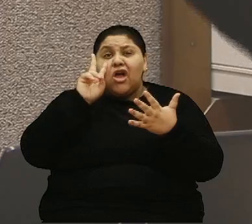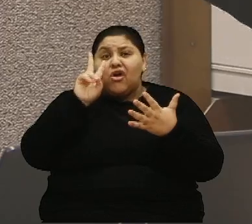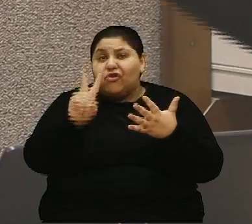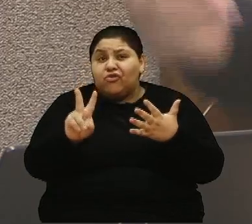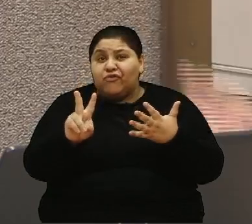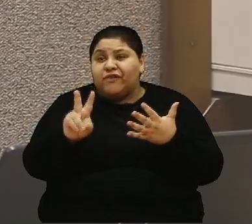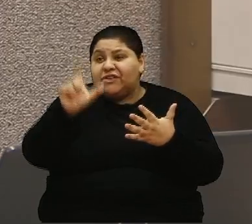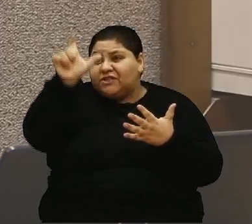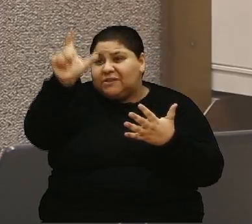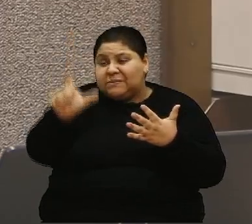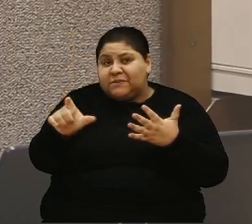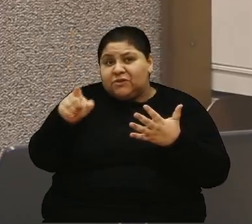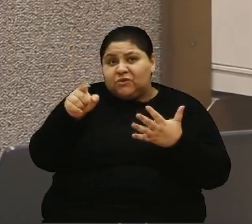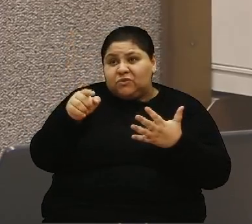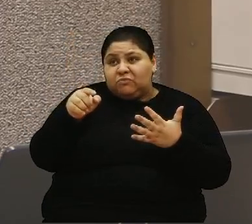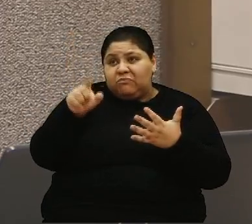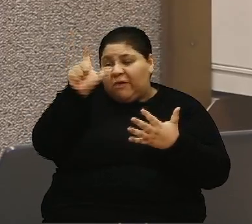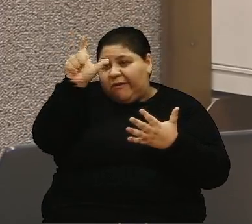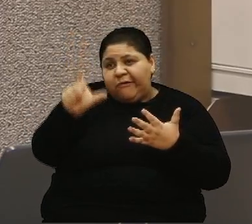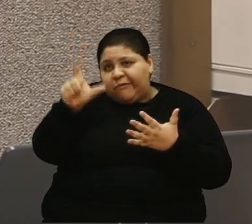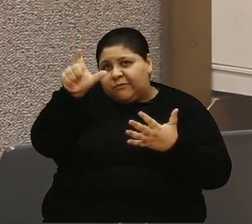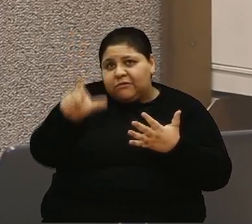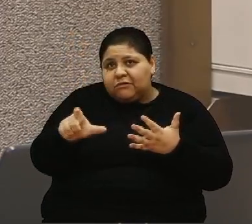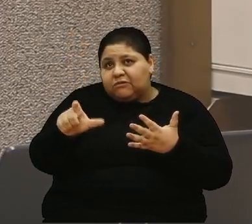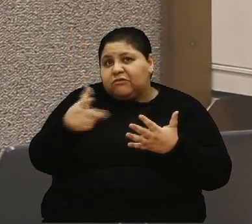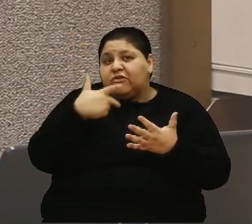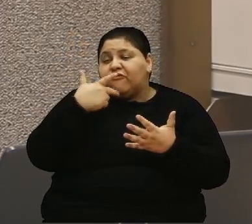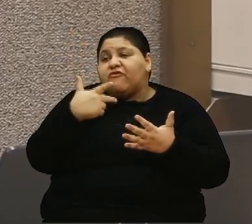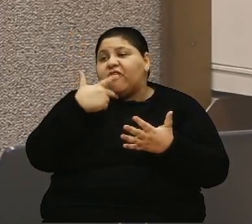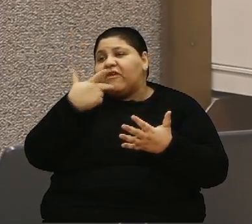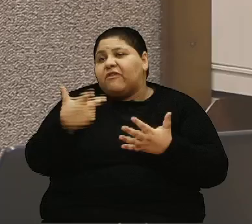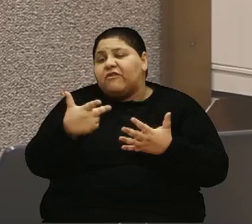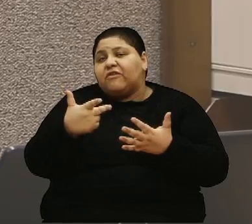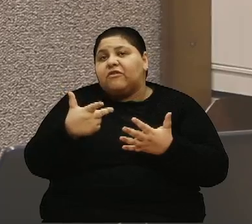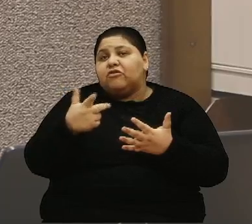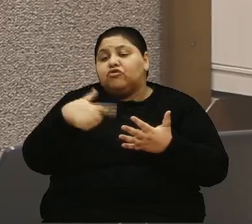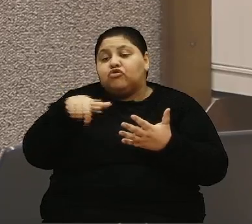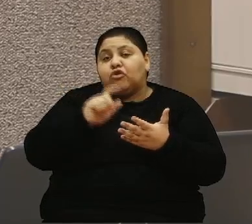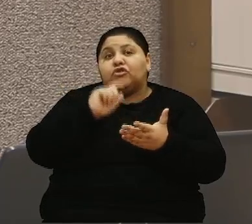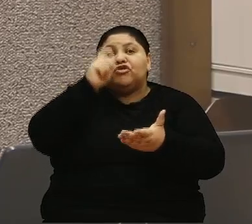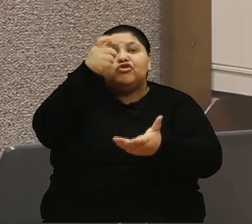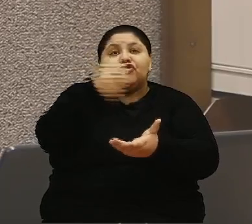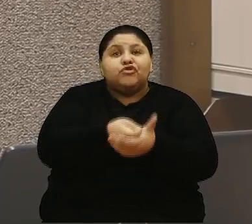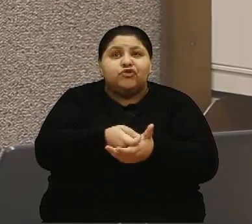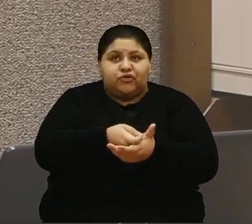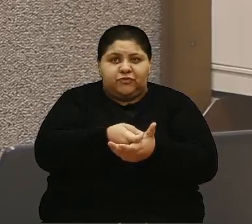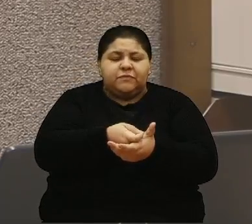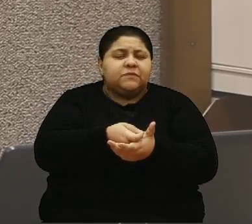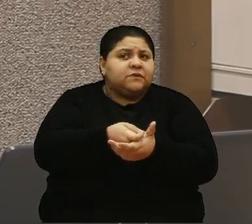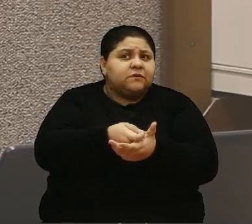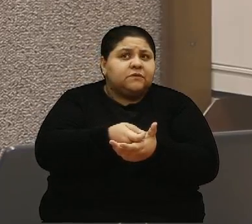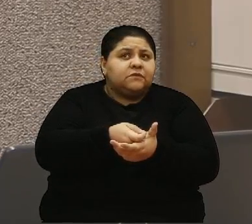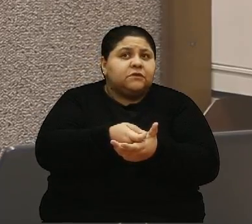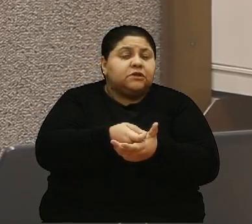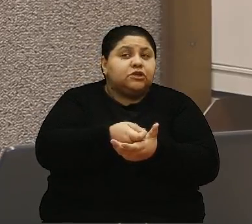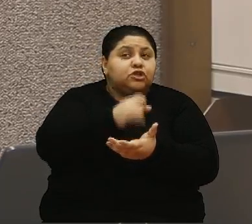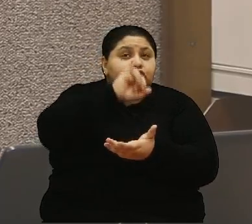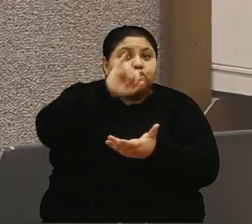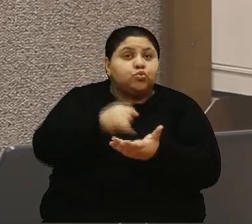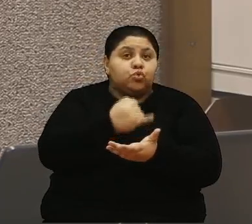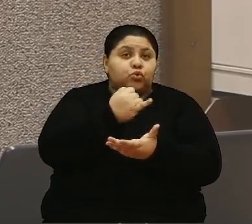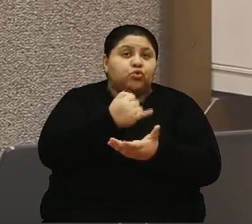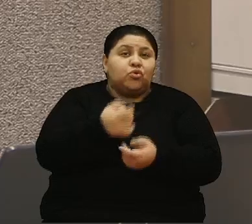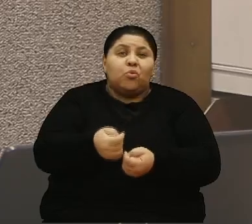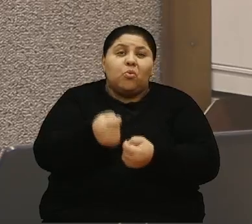mesmas pessoas, vereador Cláudio, referindo, por exemplo, o que nós pagamos por rentismo de juros,